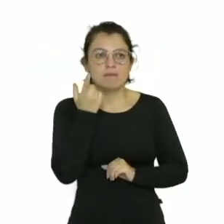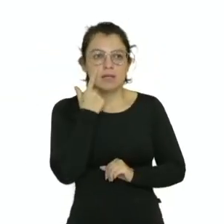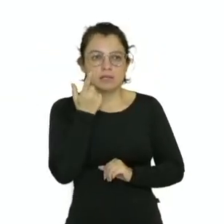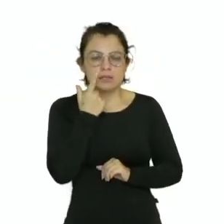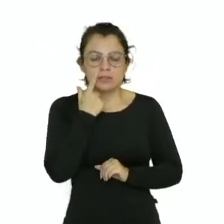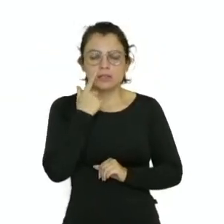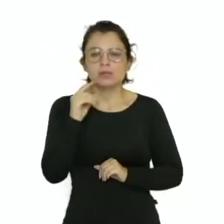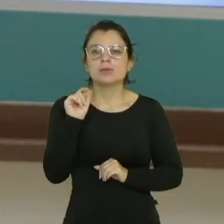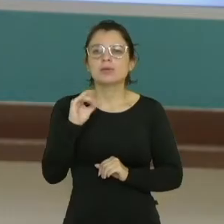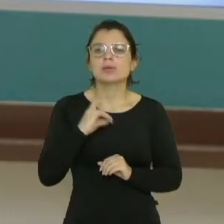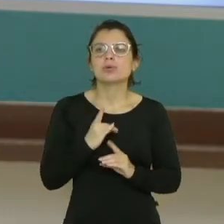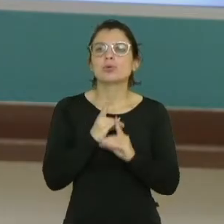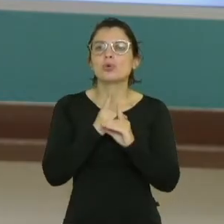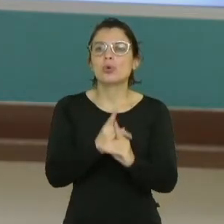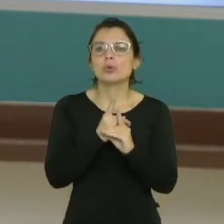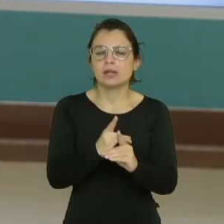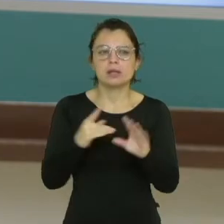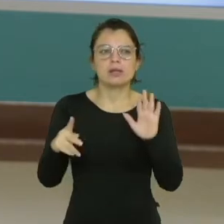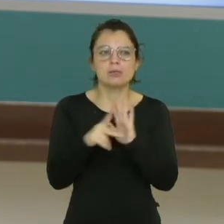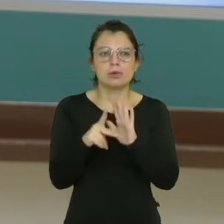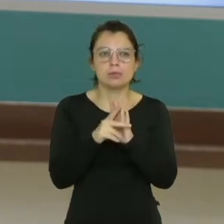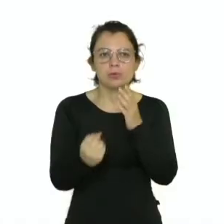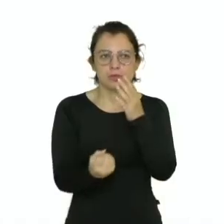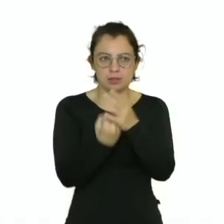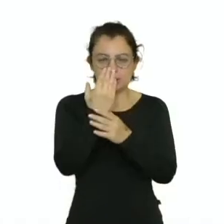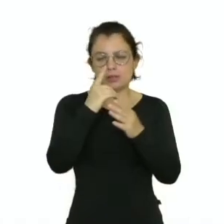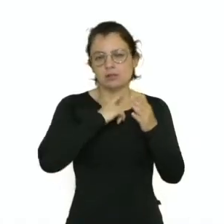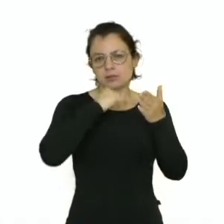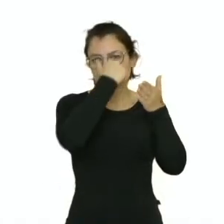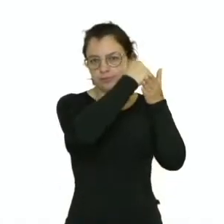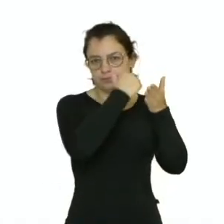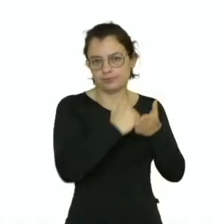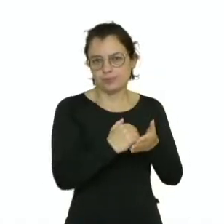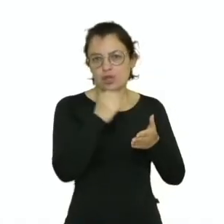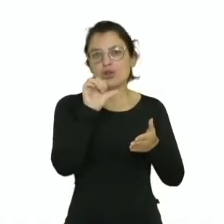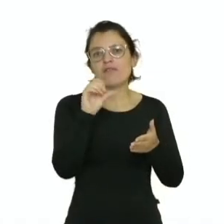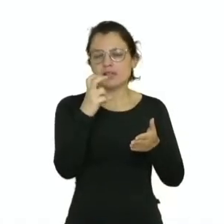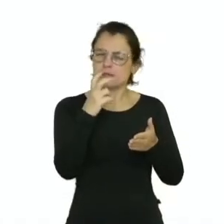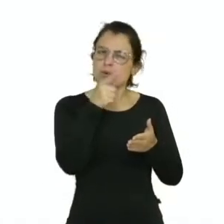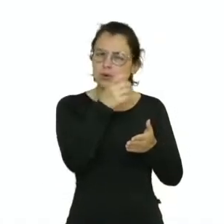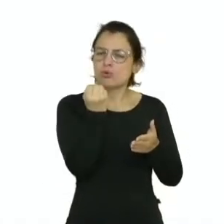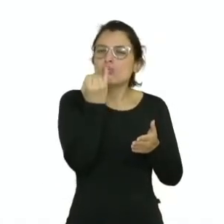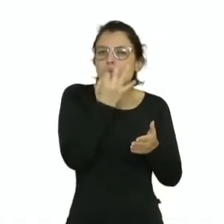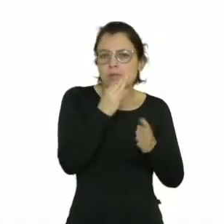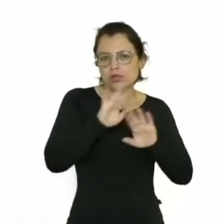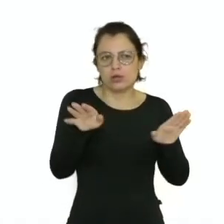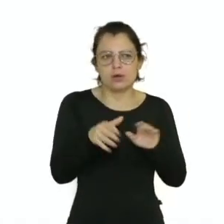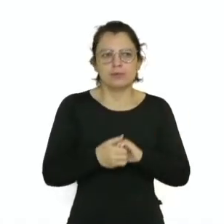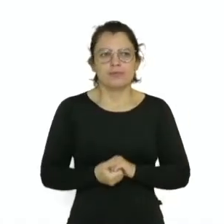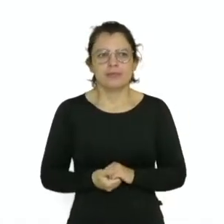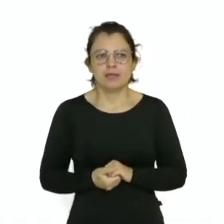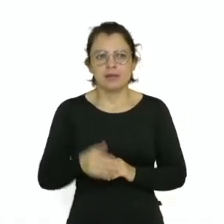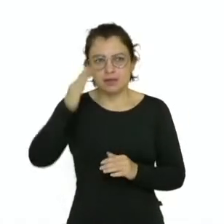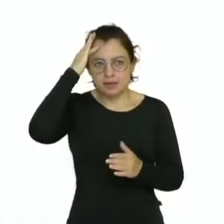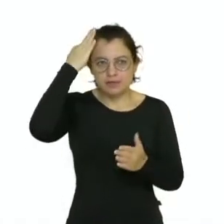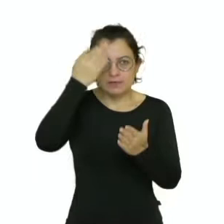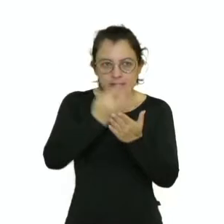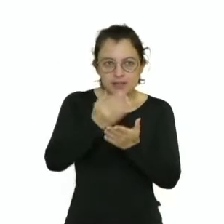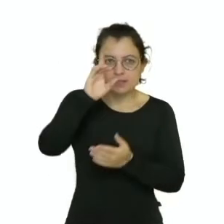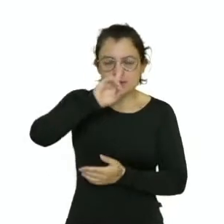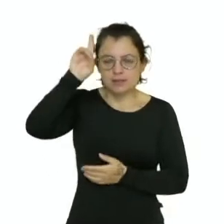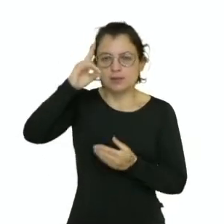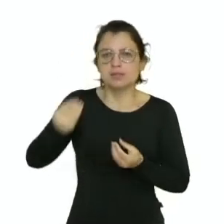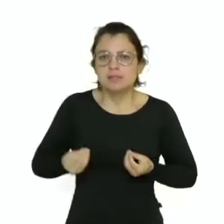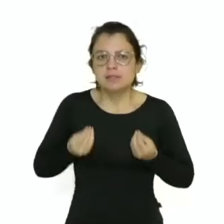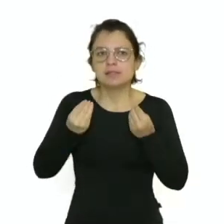a doutrina que ele criou, né? Isso aqui é alguns tópicos das 95 teses do Martinho Lutero. É a fé em Deus que